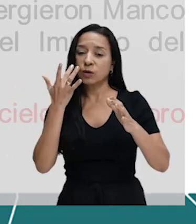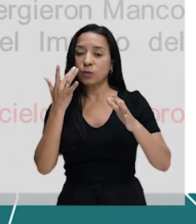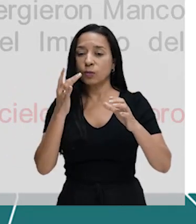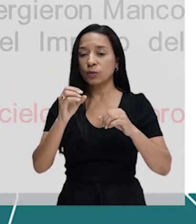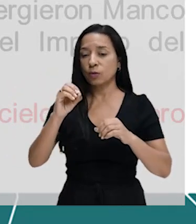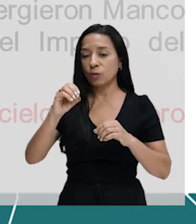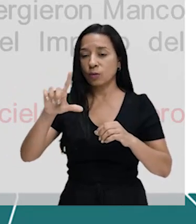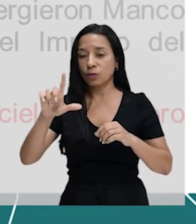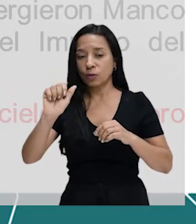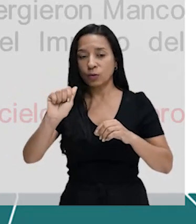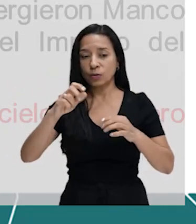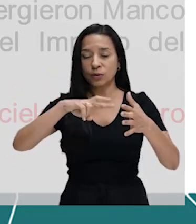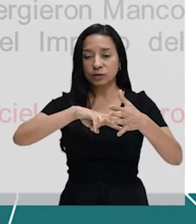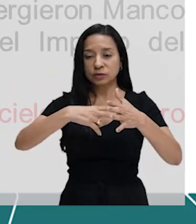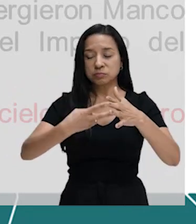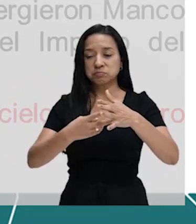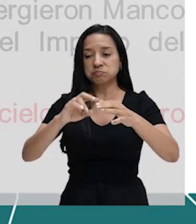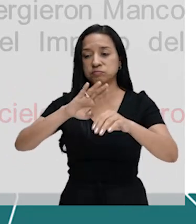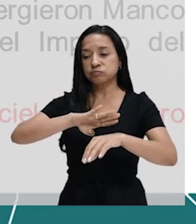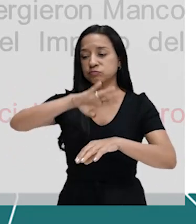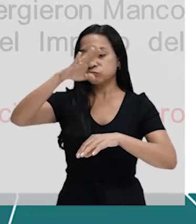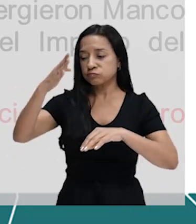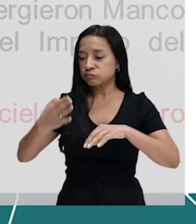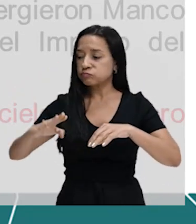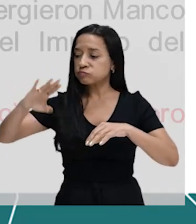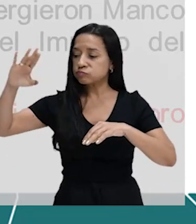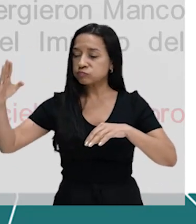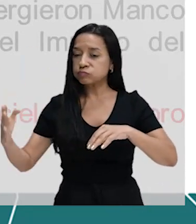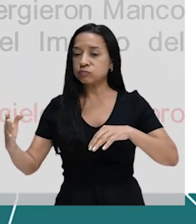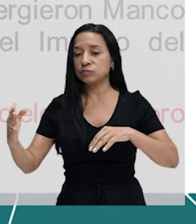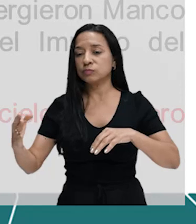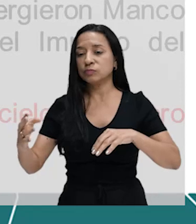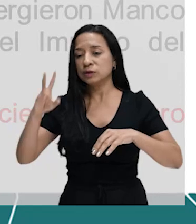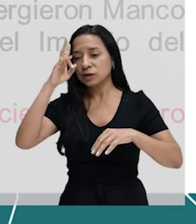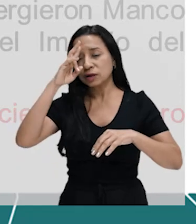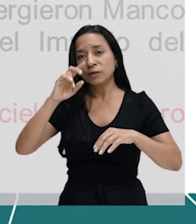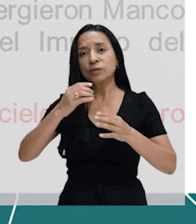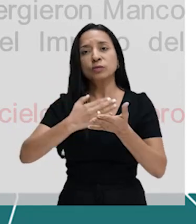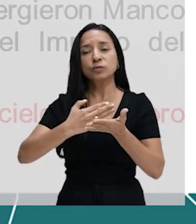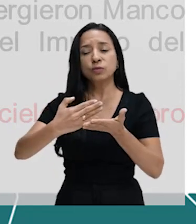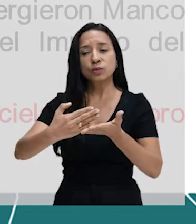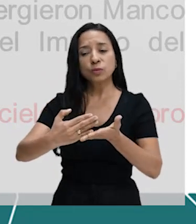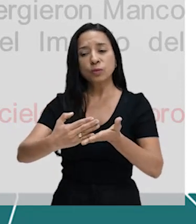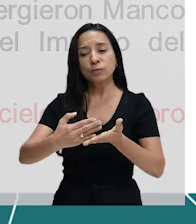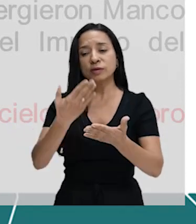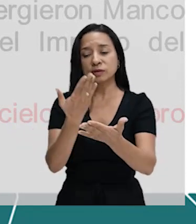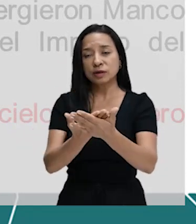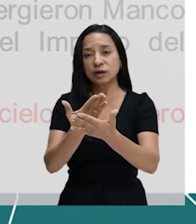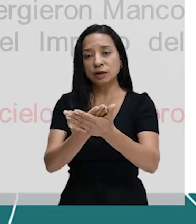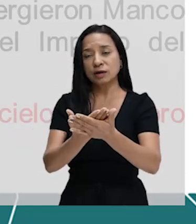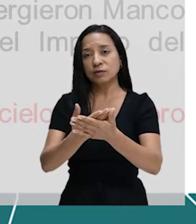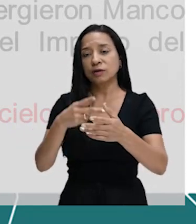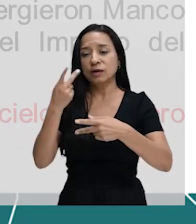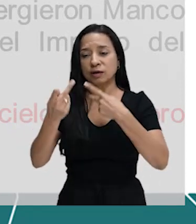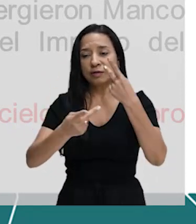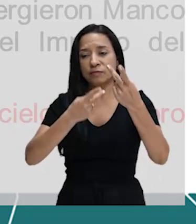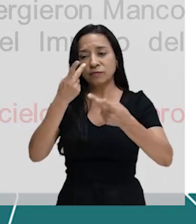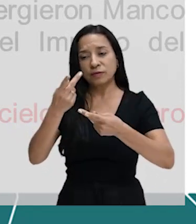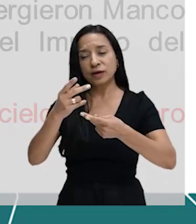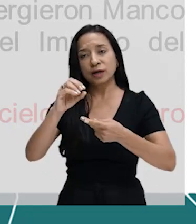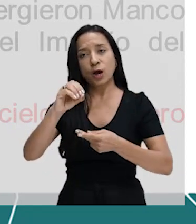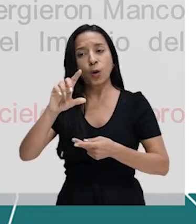que é onda. Lembrando que sempre quando eu começo a minha aula, eu falo para vocês, olá, ticos e ticas, esse